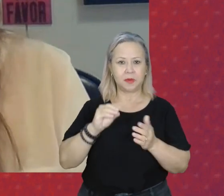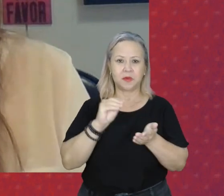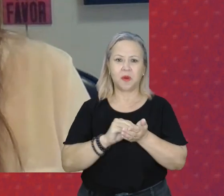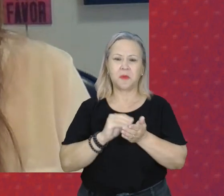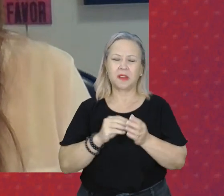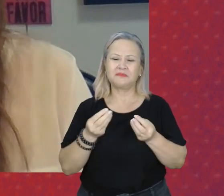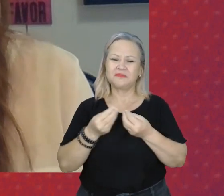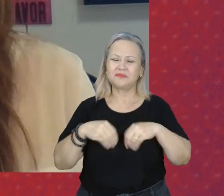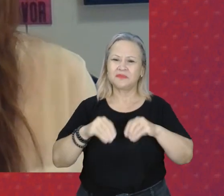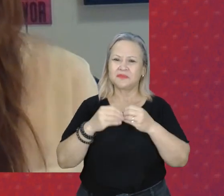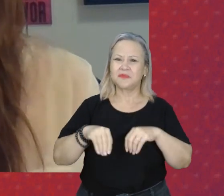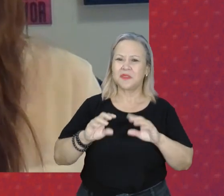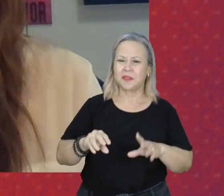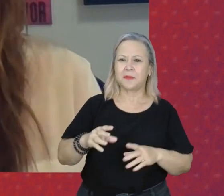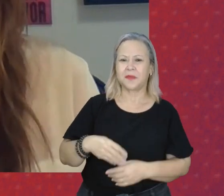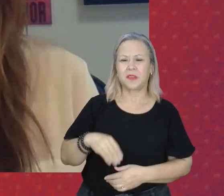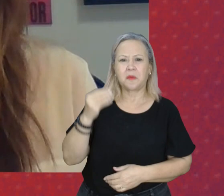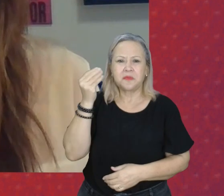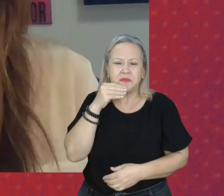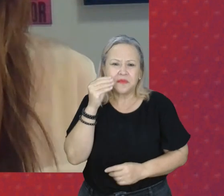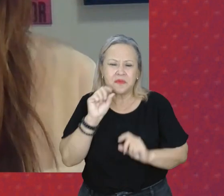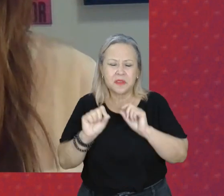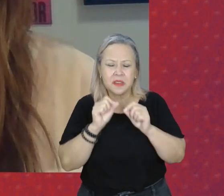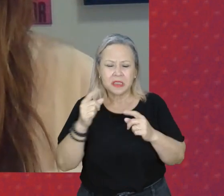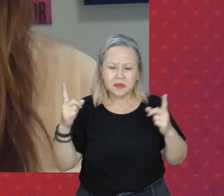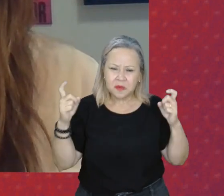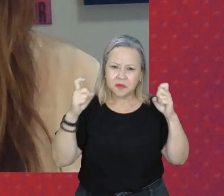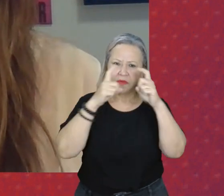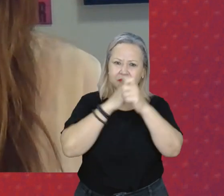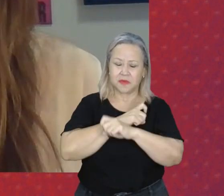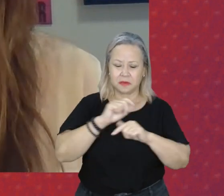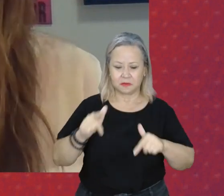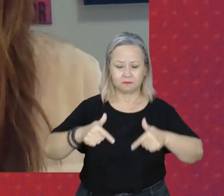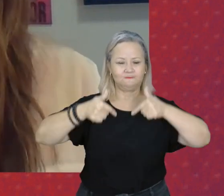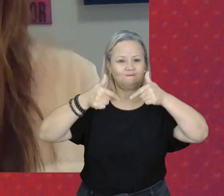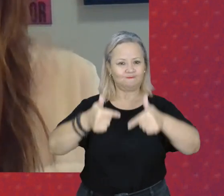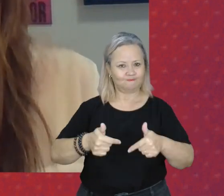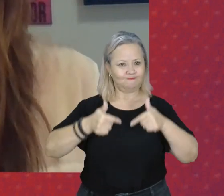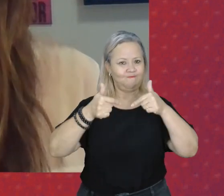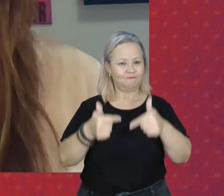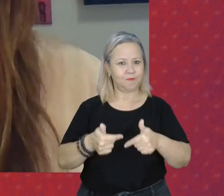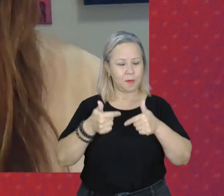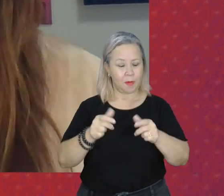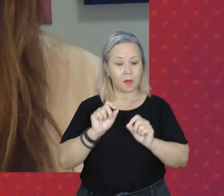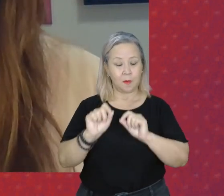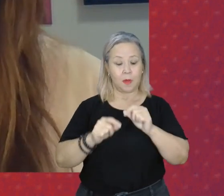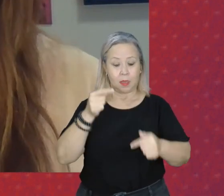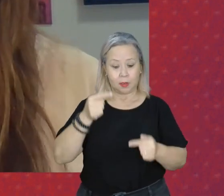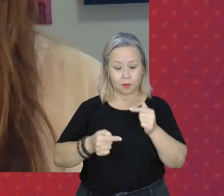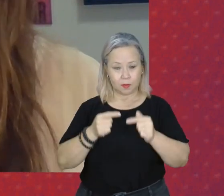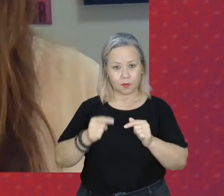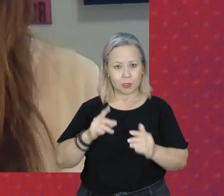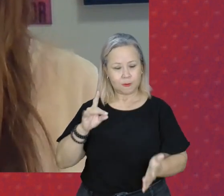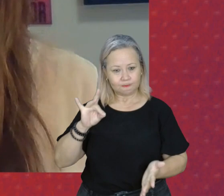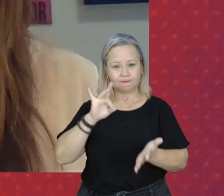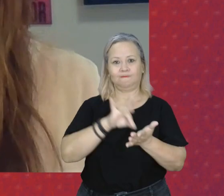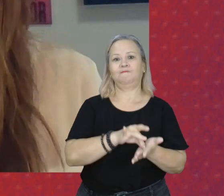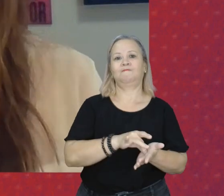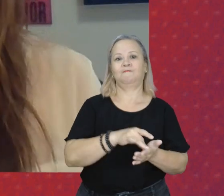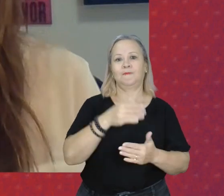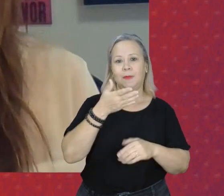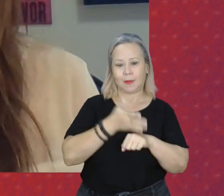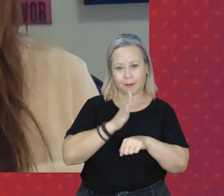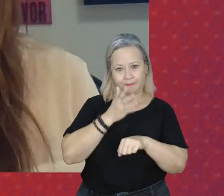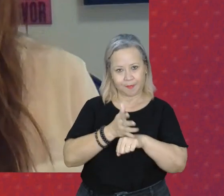dessas políticas afirmativas e sobre as dificuldades que a gente enfrenta ainda para que essas políticas sejam de fato